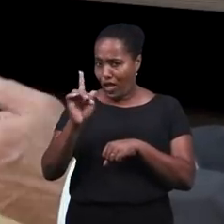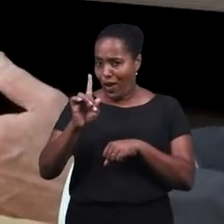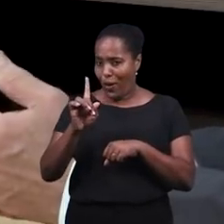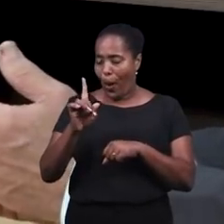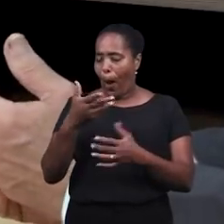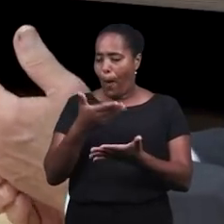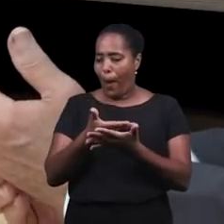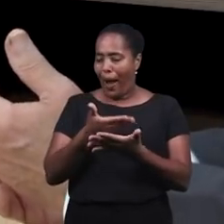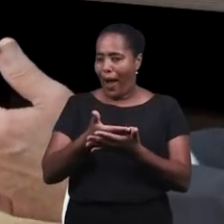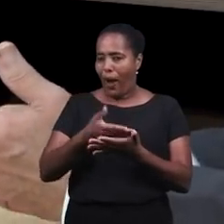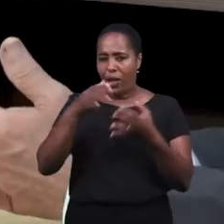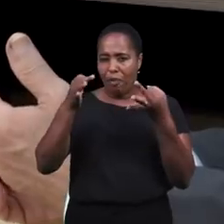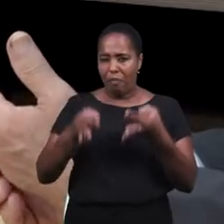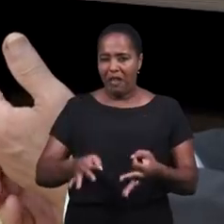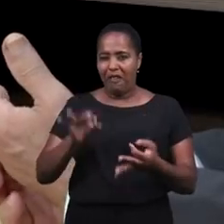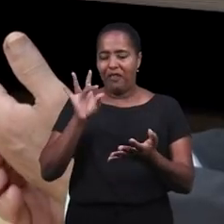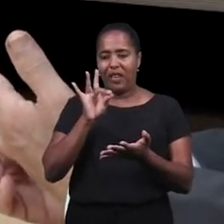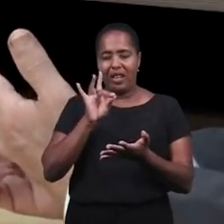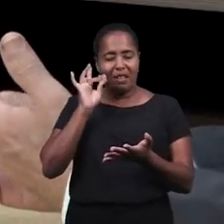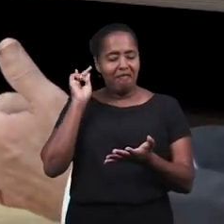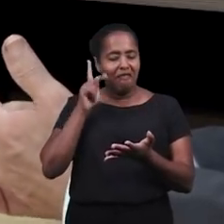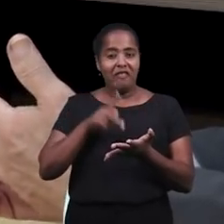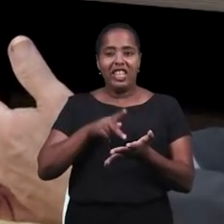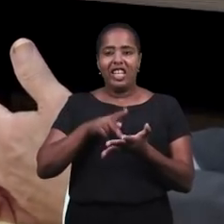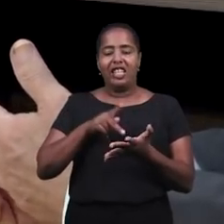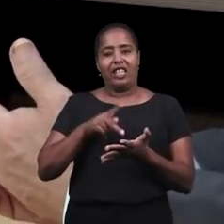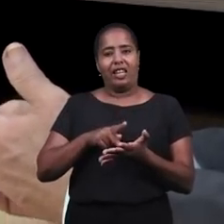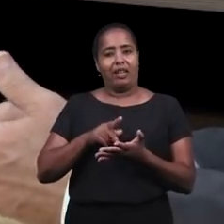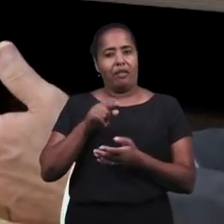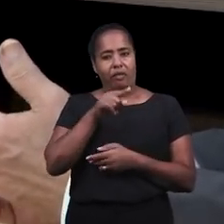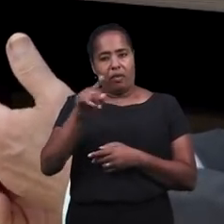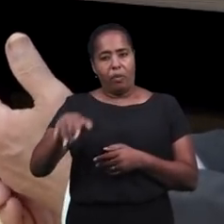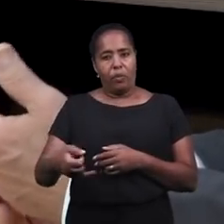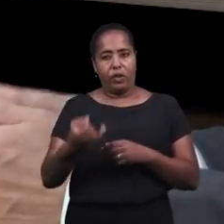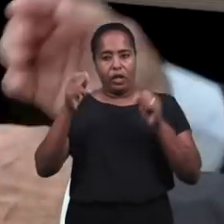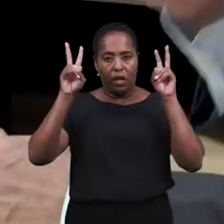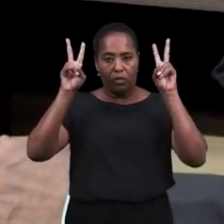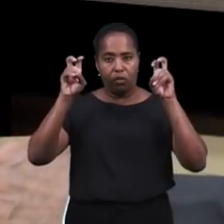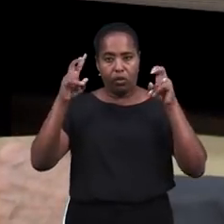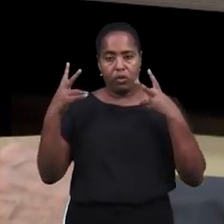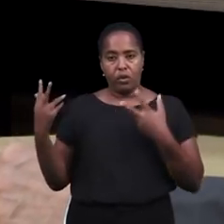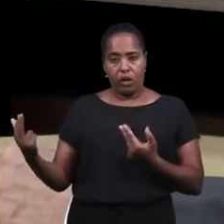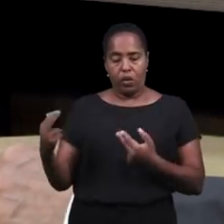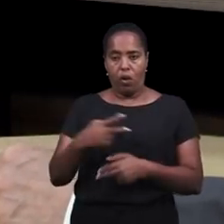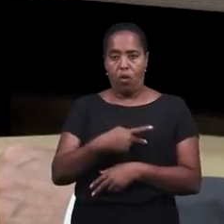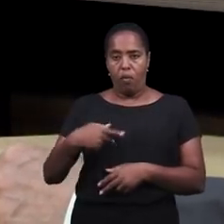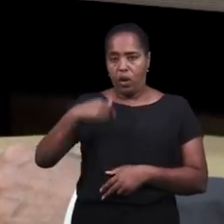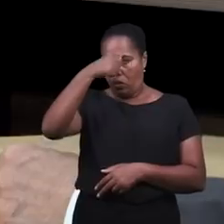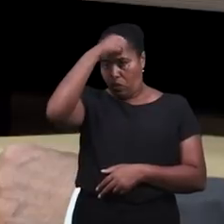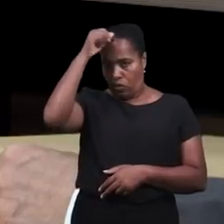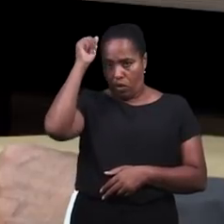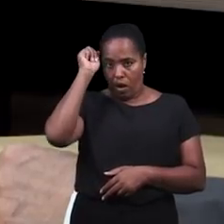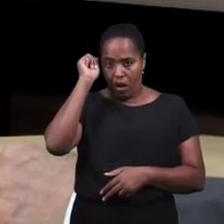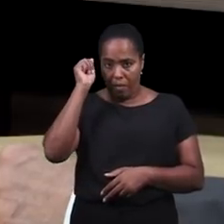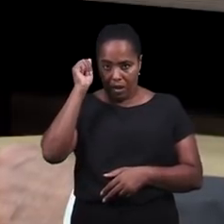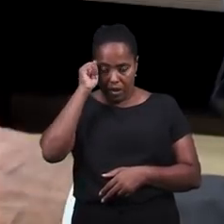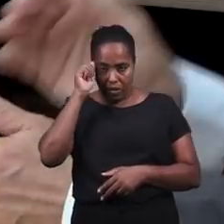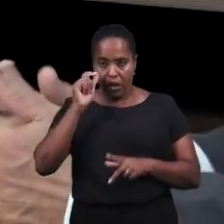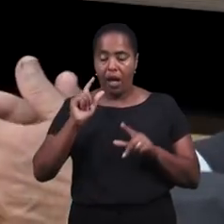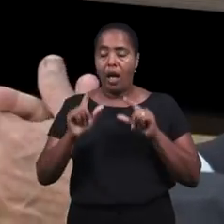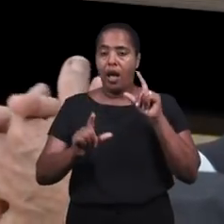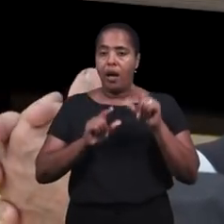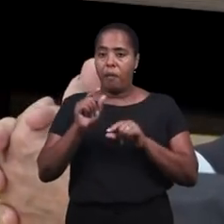estão tendo oportunidade de ter sobre esse assunto, que é um assunto, como o próprio pastor Amadeu disse,